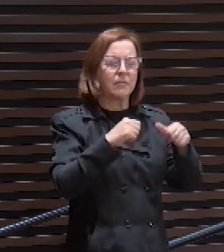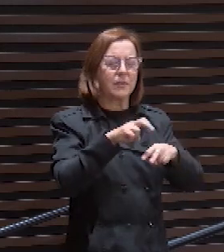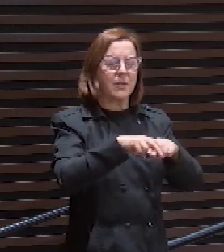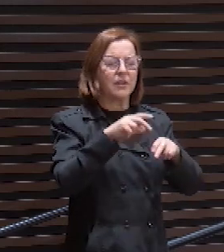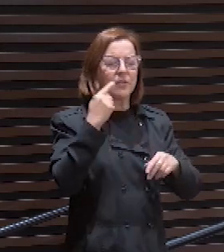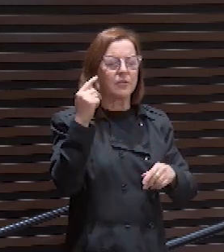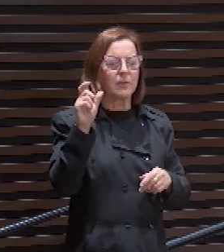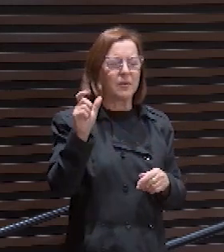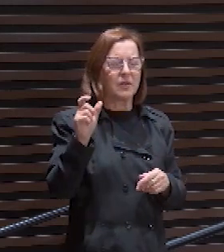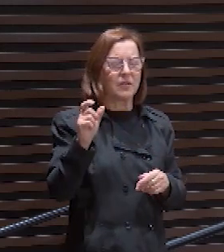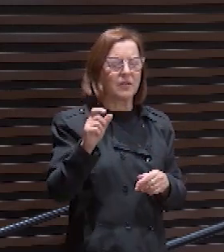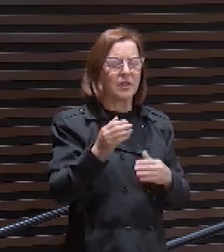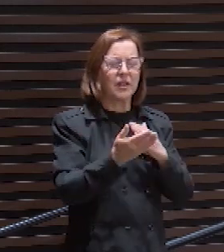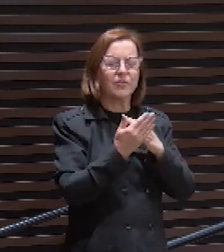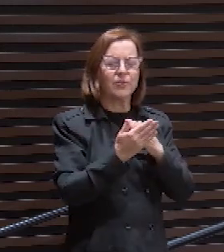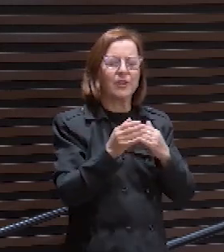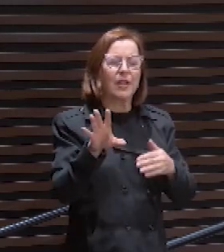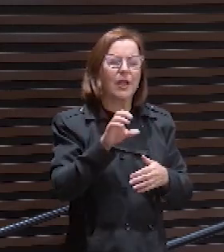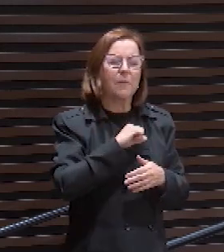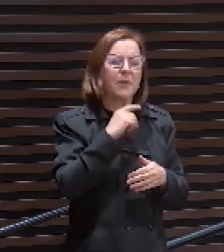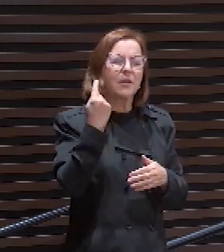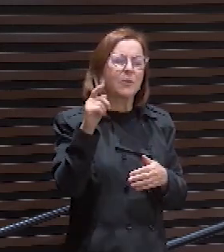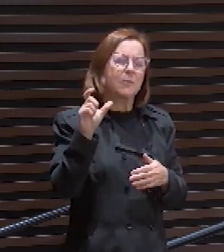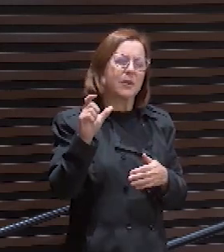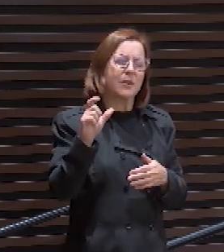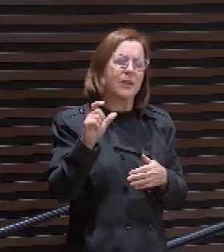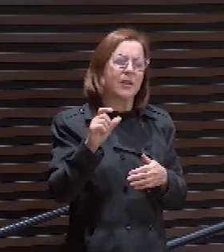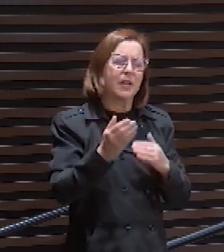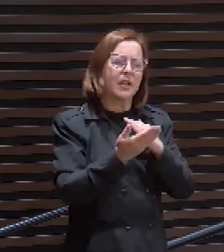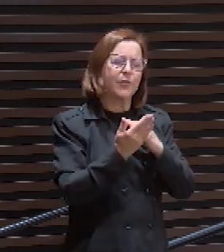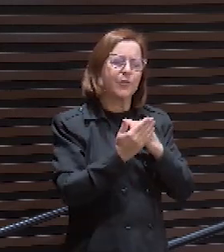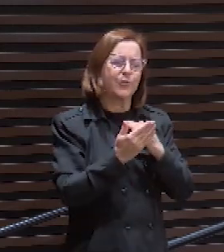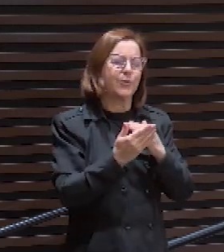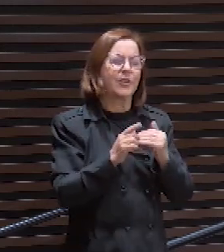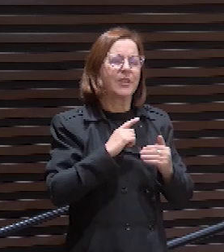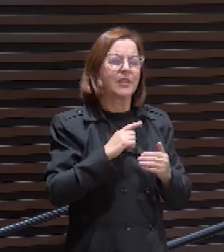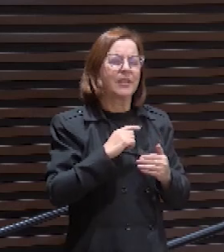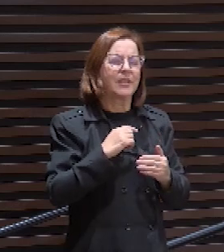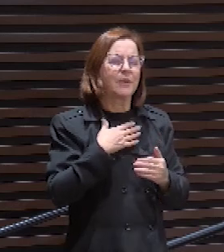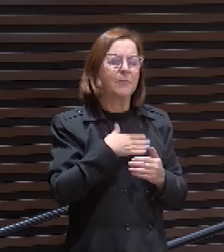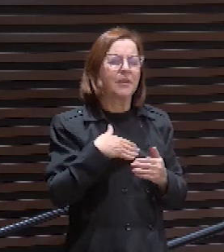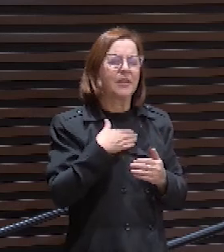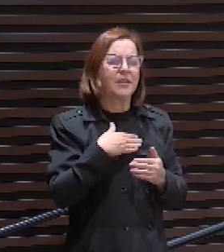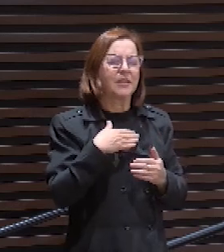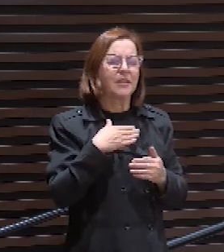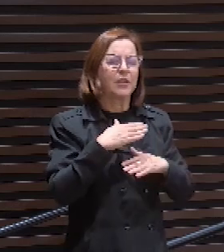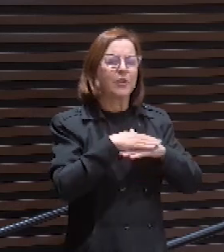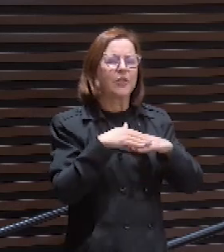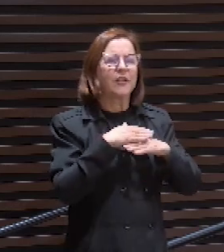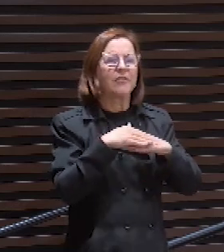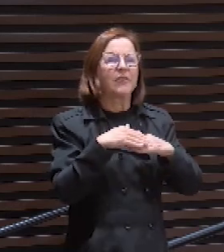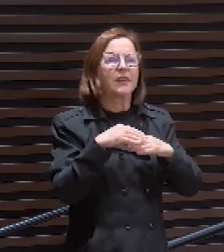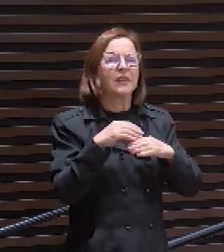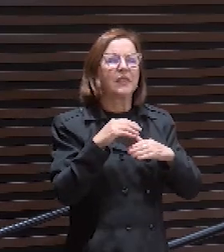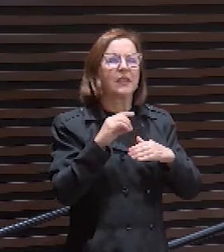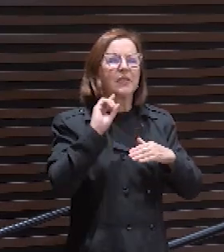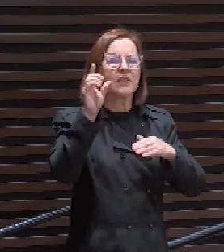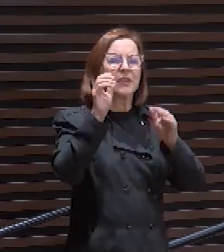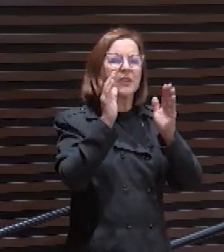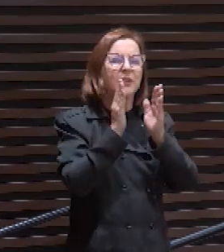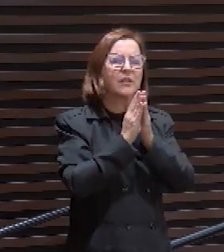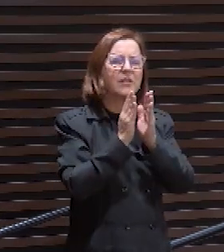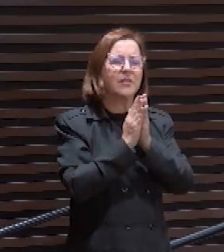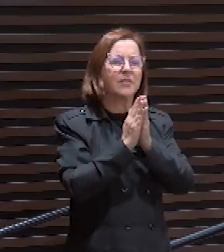amarmos a tua palavra, nos ajude a termos prazer em falar com o Senhor em oração, nos ajude a